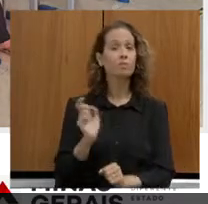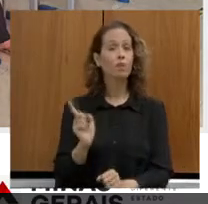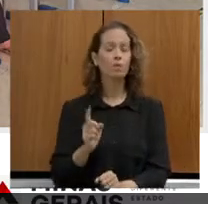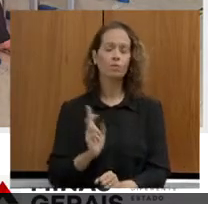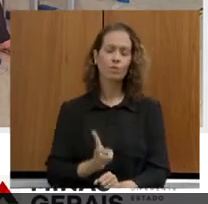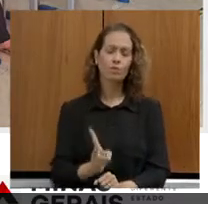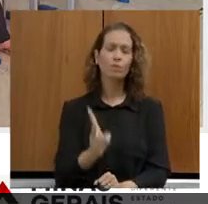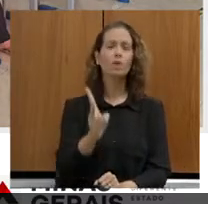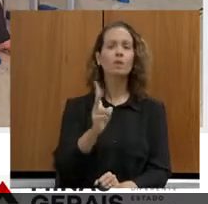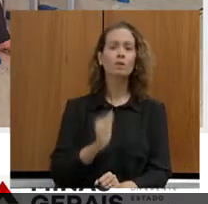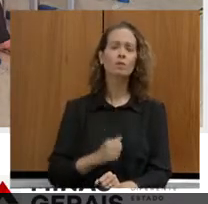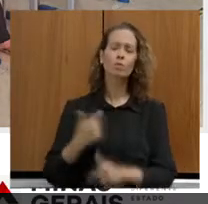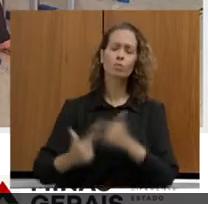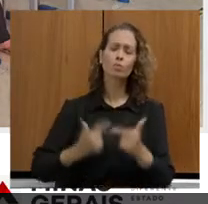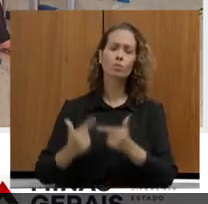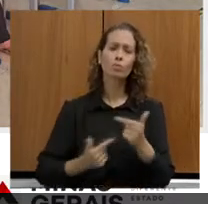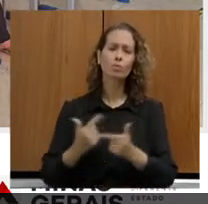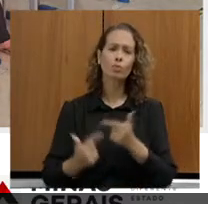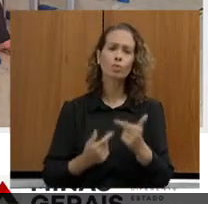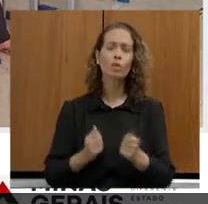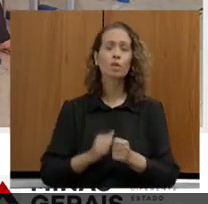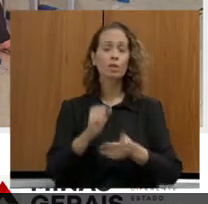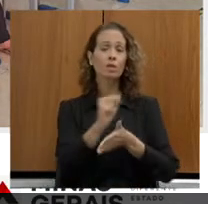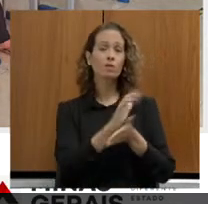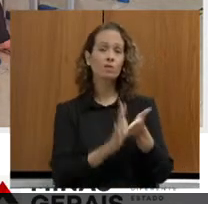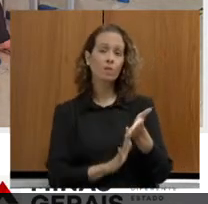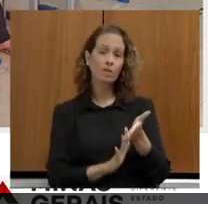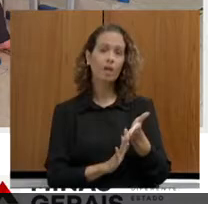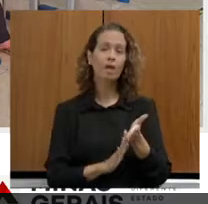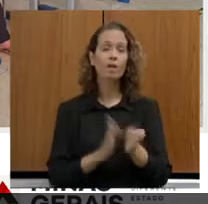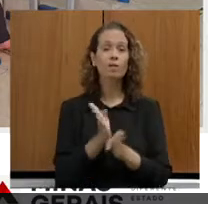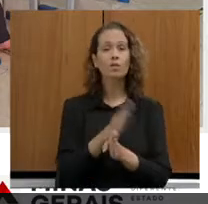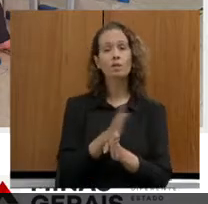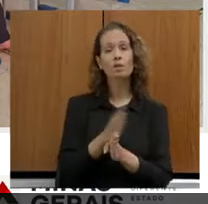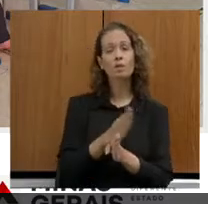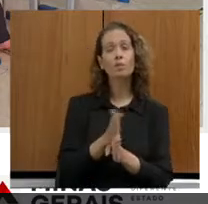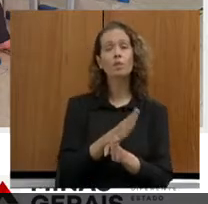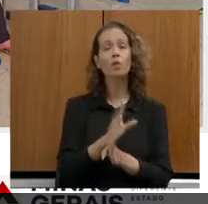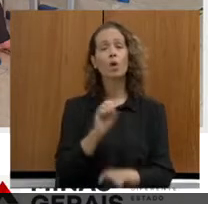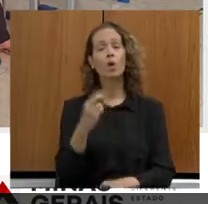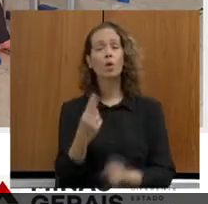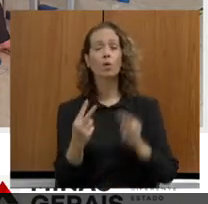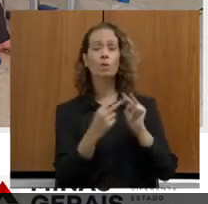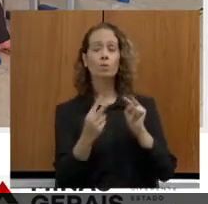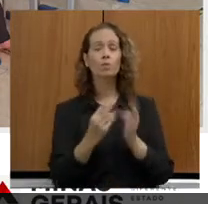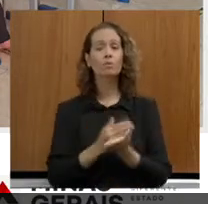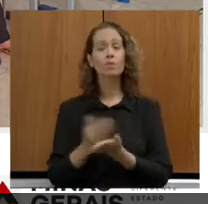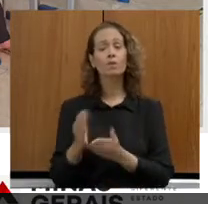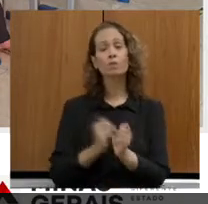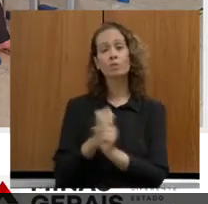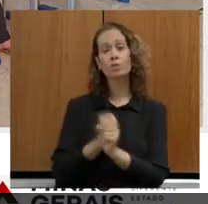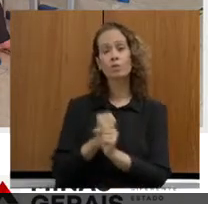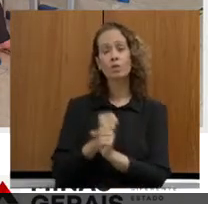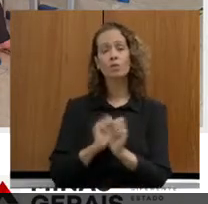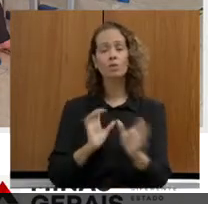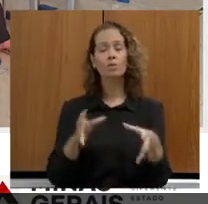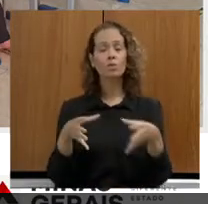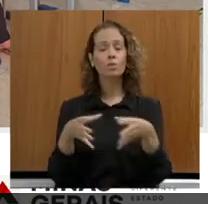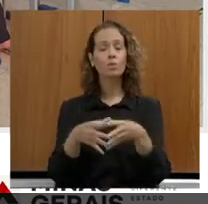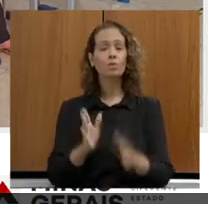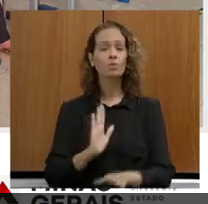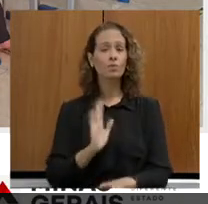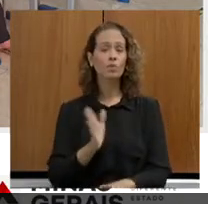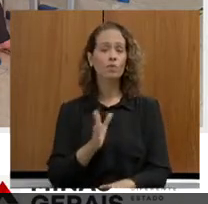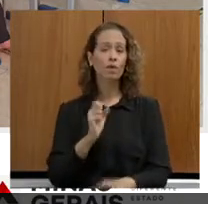em que as atividades ainda estavam seu formato remoto ou híbrido iniciamos o ano a com a turma já